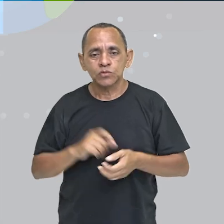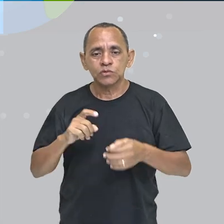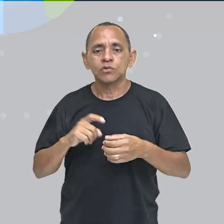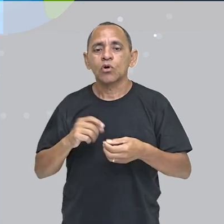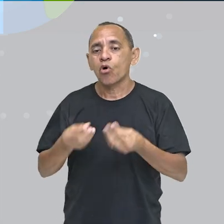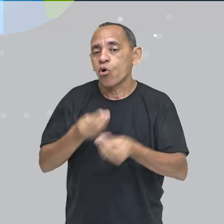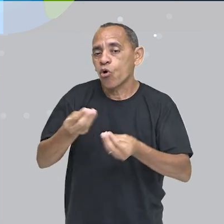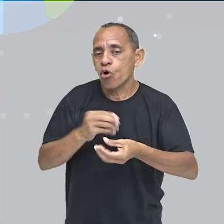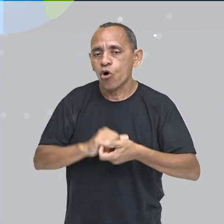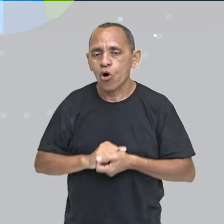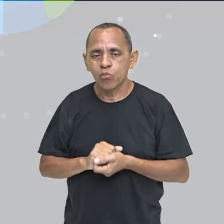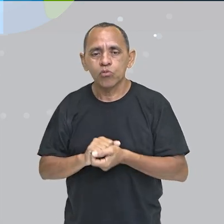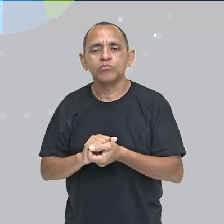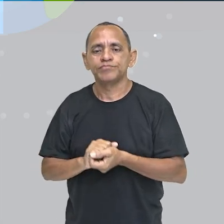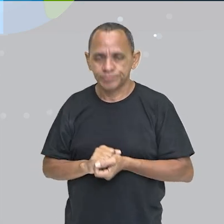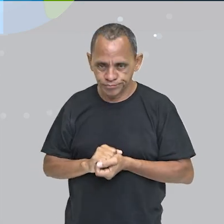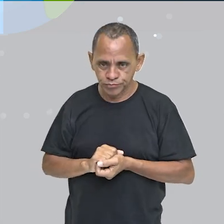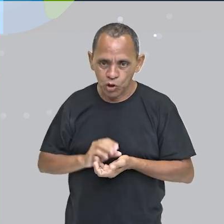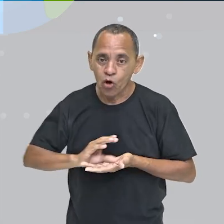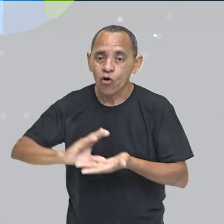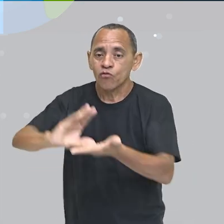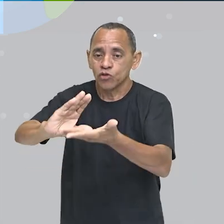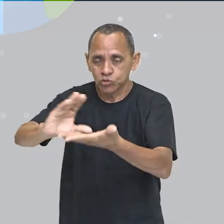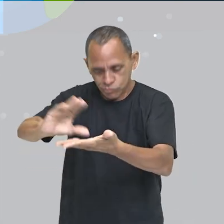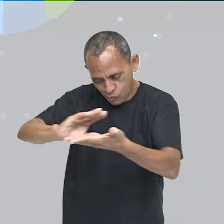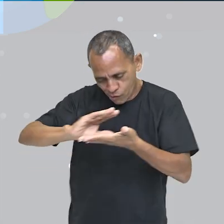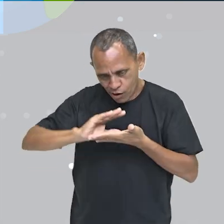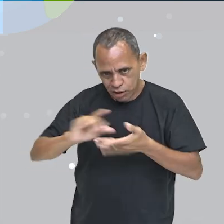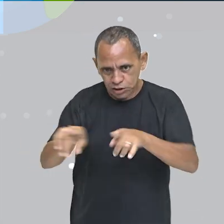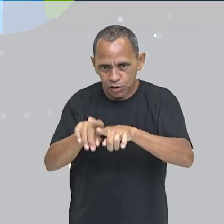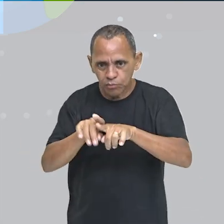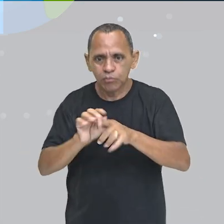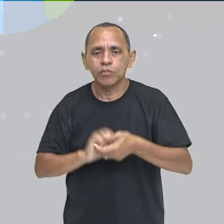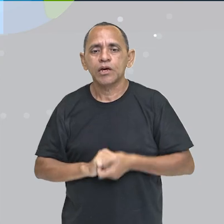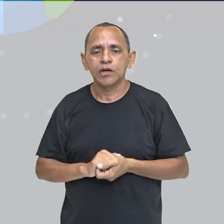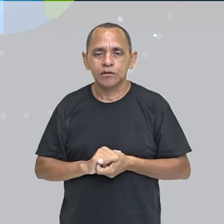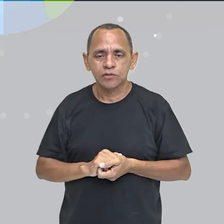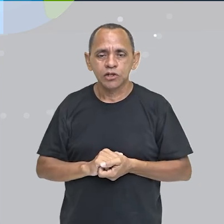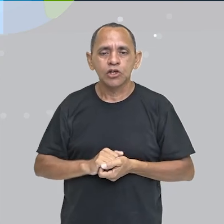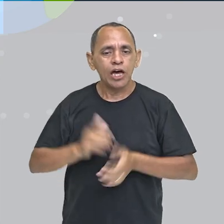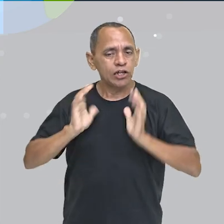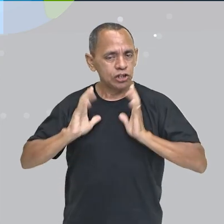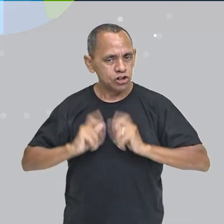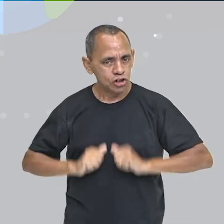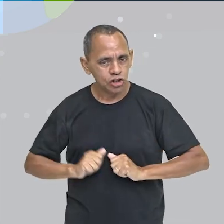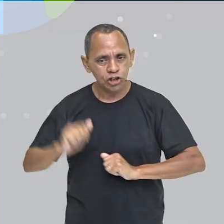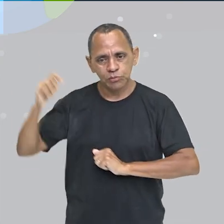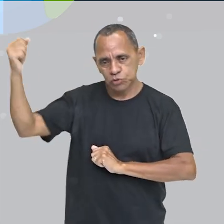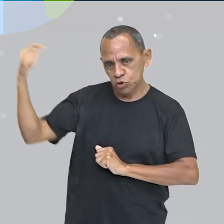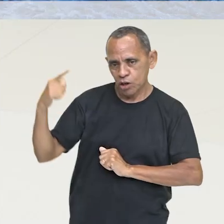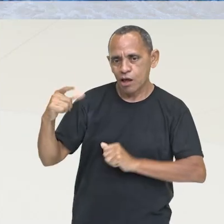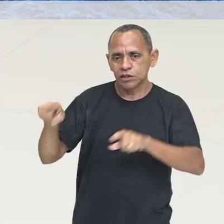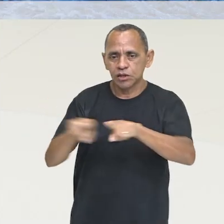garantido ao explorar a forma mais abundante e gratuita que existe no mundo, a energia solar.